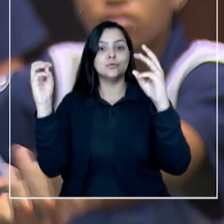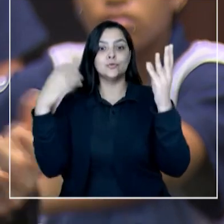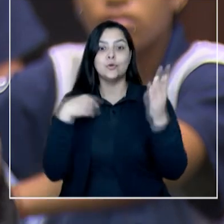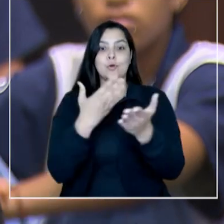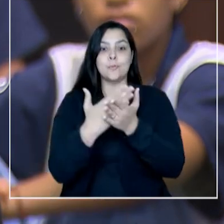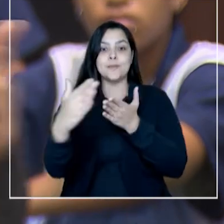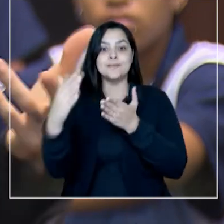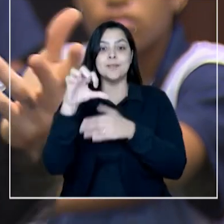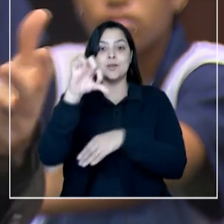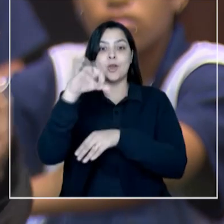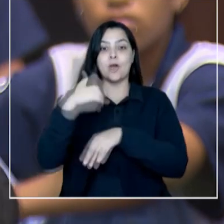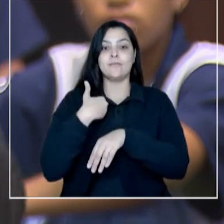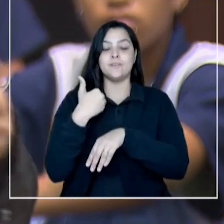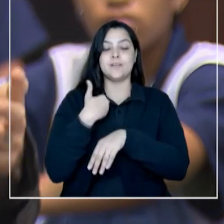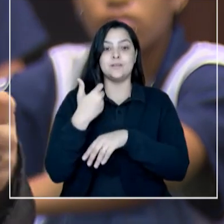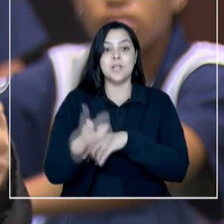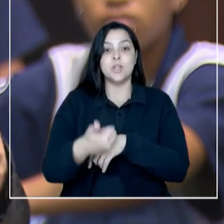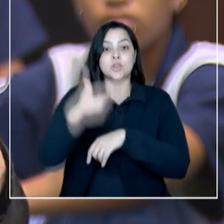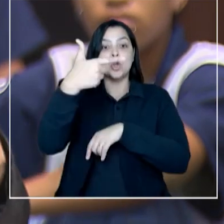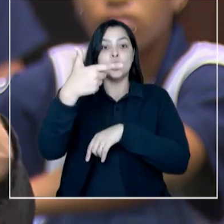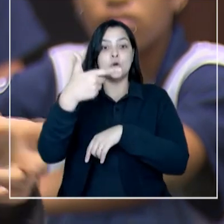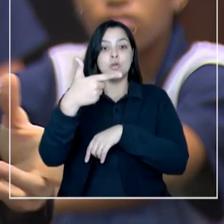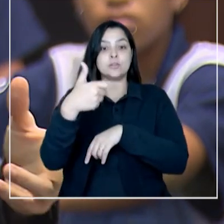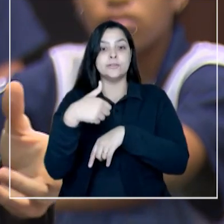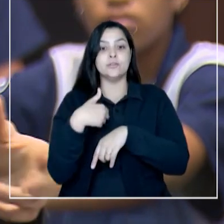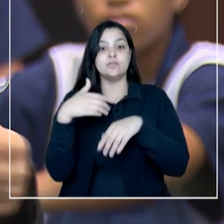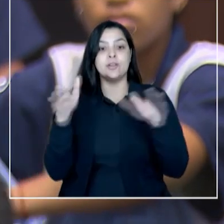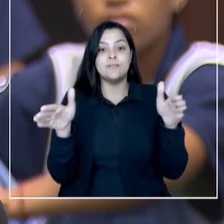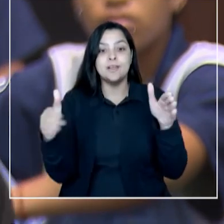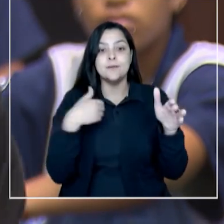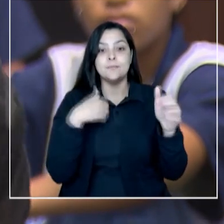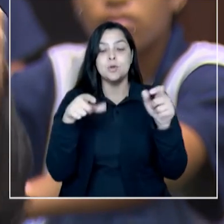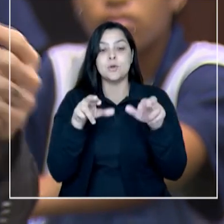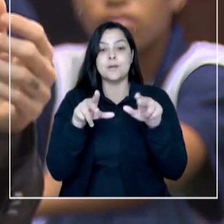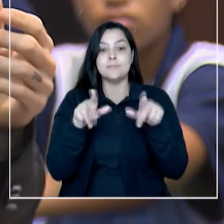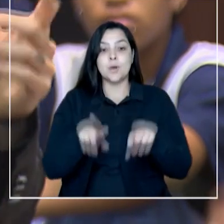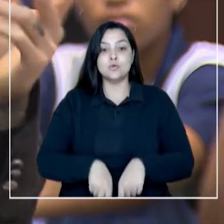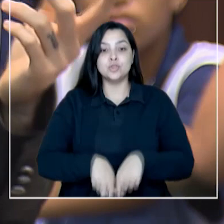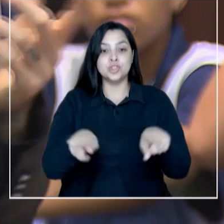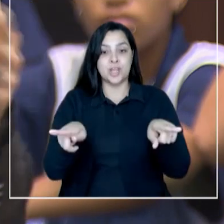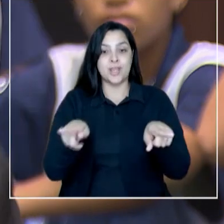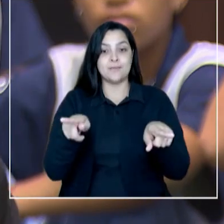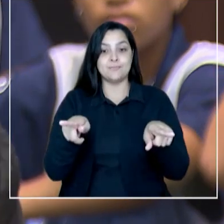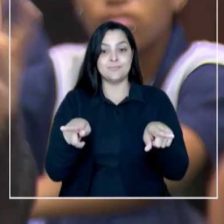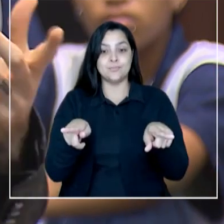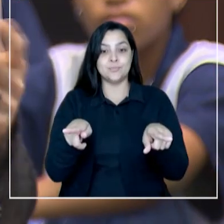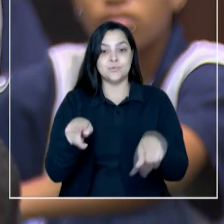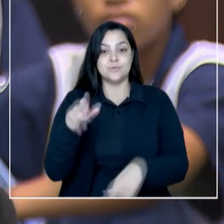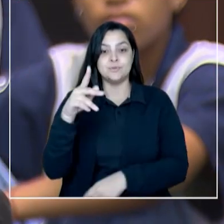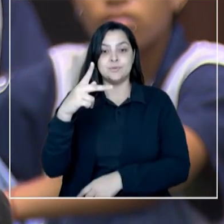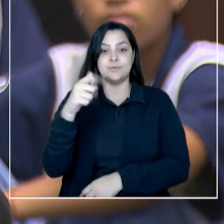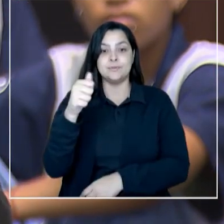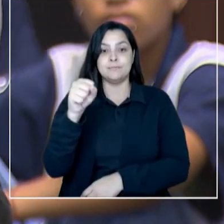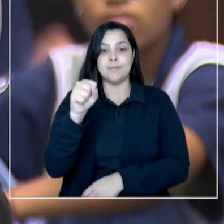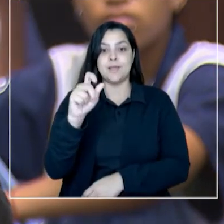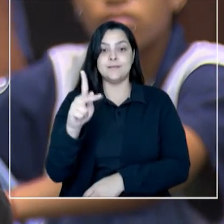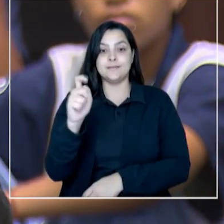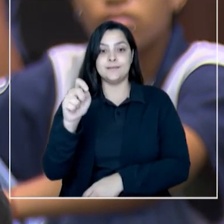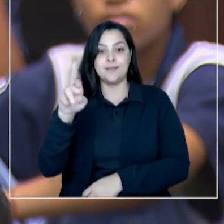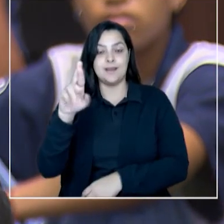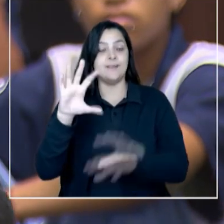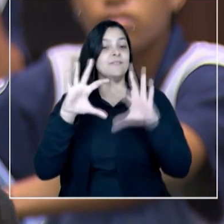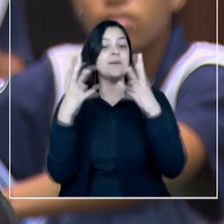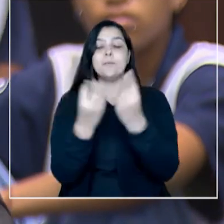anos, e com 12 anos eu estava ganhando cachê já, ali eu e meu irmão gêmeo. Eu tenho um irmão gêmeo, que chama Bascar, que ele também é DJ. A família toda é